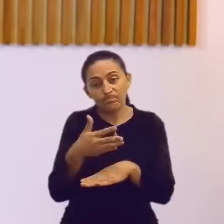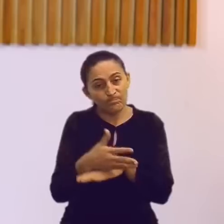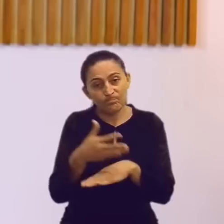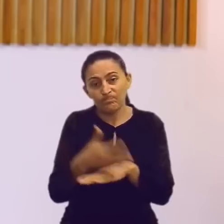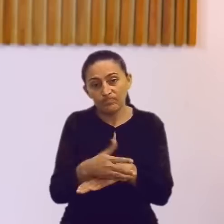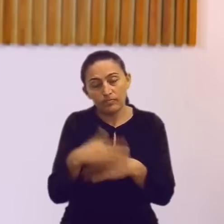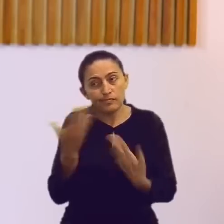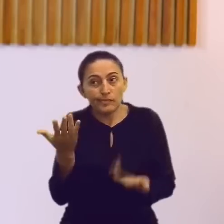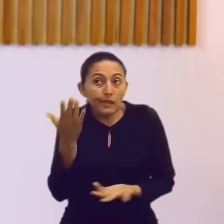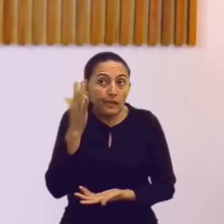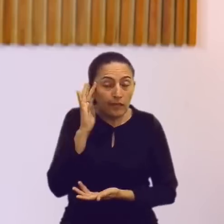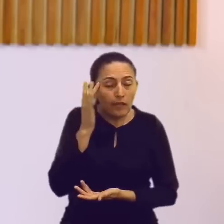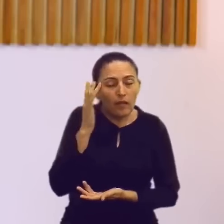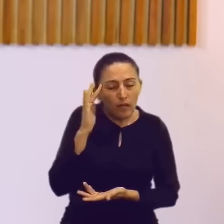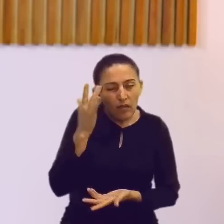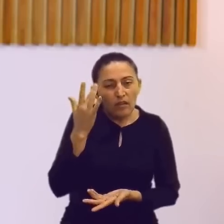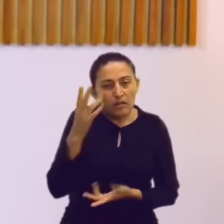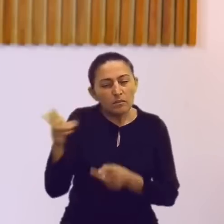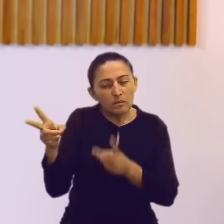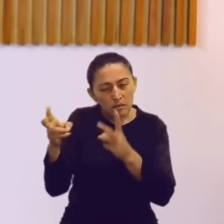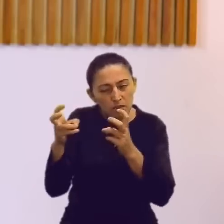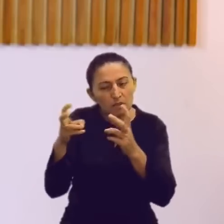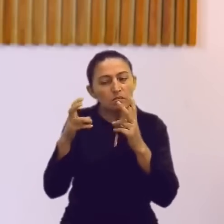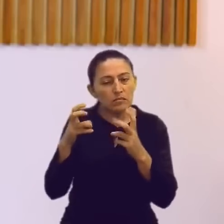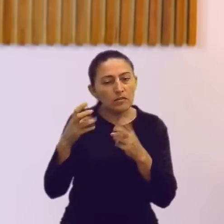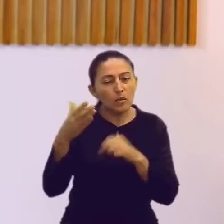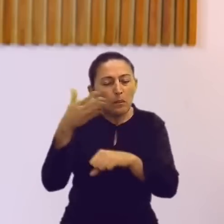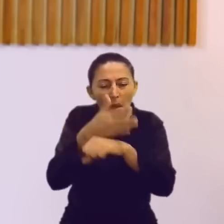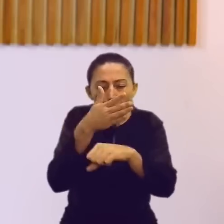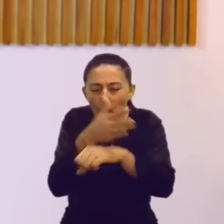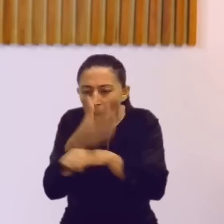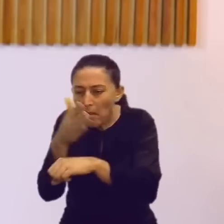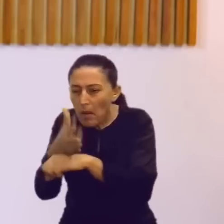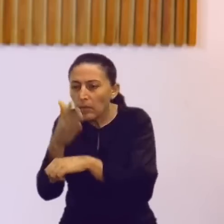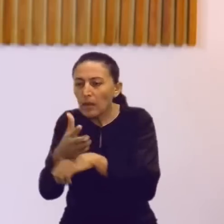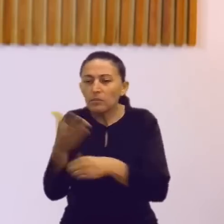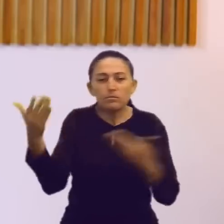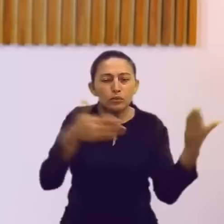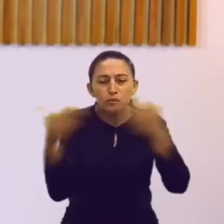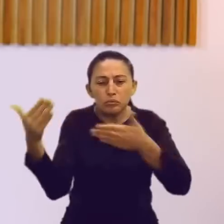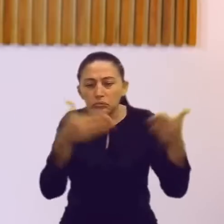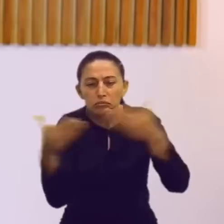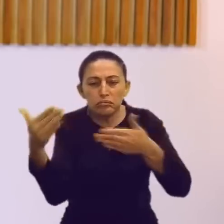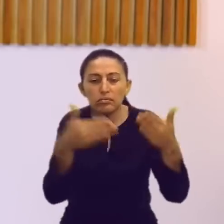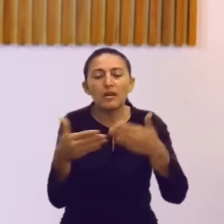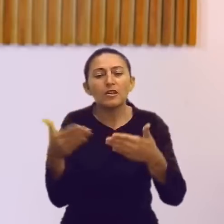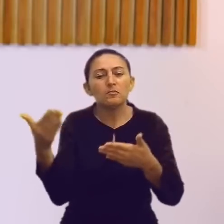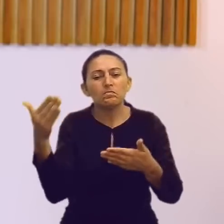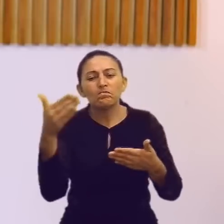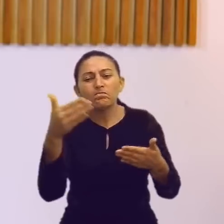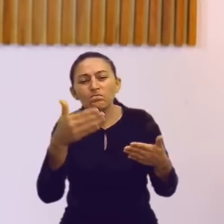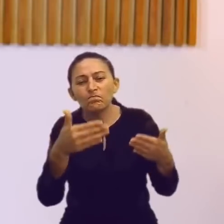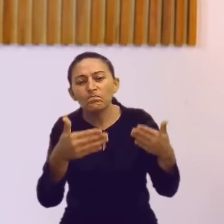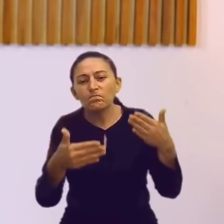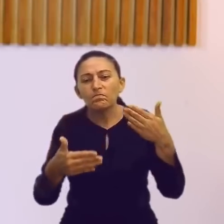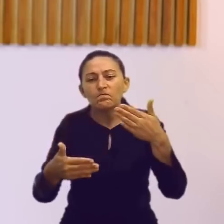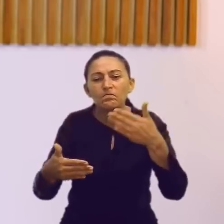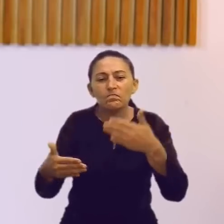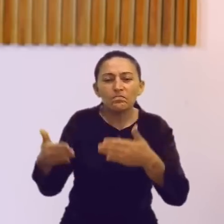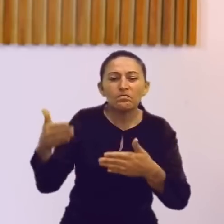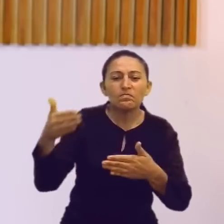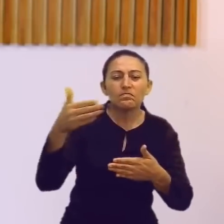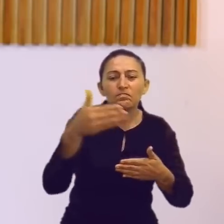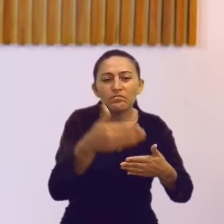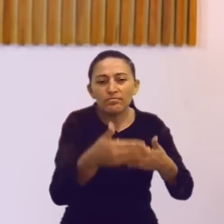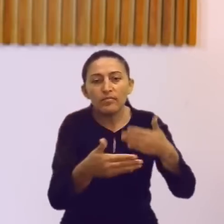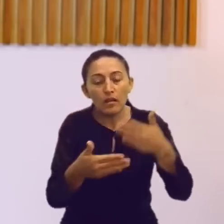Talvez você percebeu que alguns que eram mais fervorosos diminuíram o seu fervor. Eu creio que você consegue